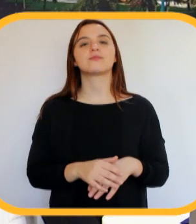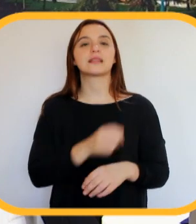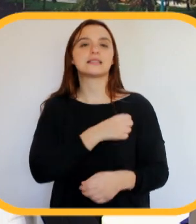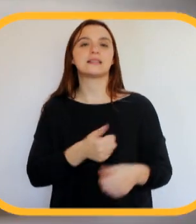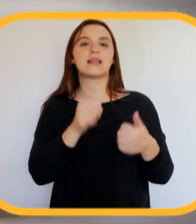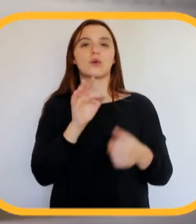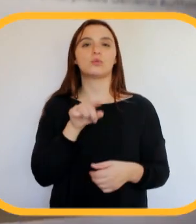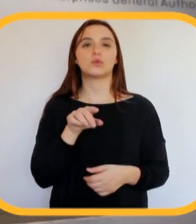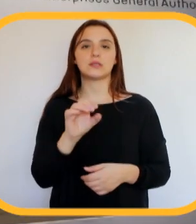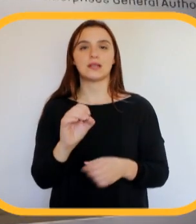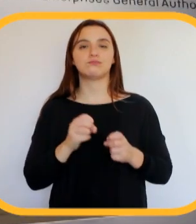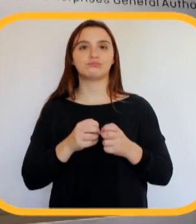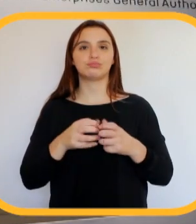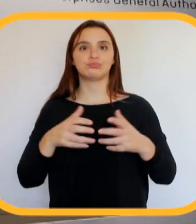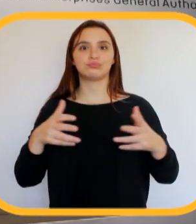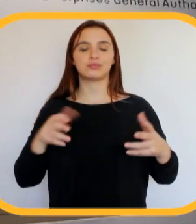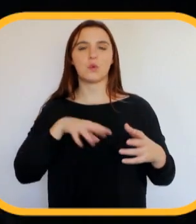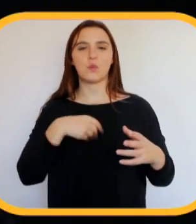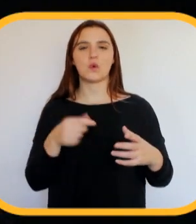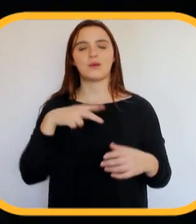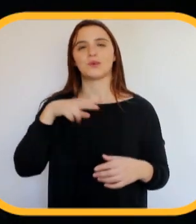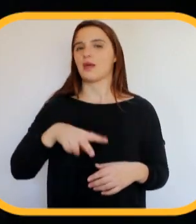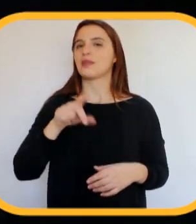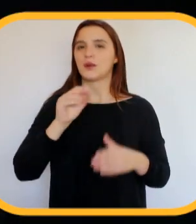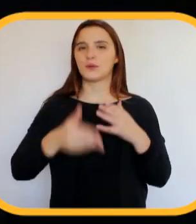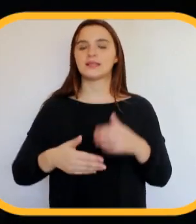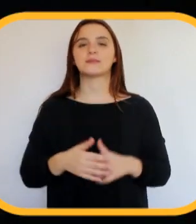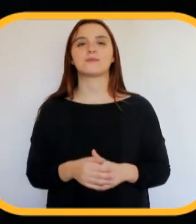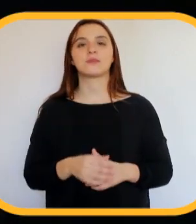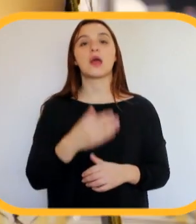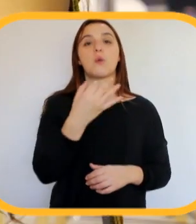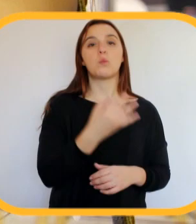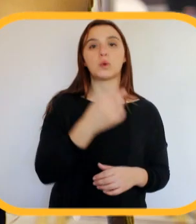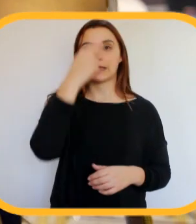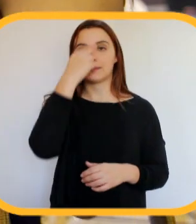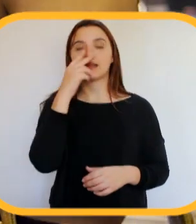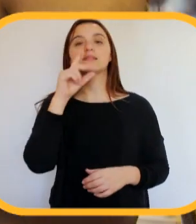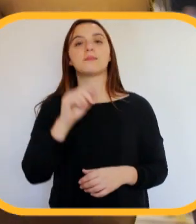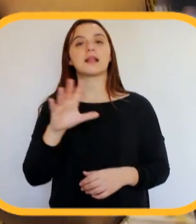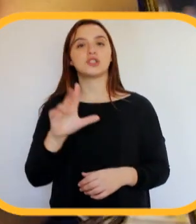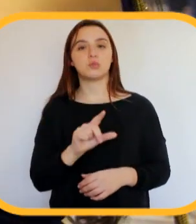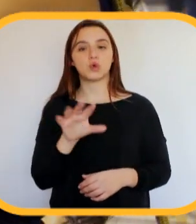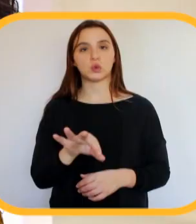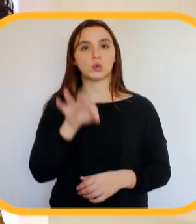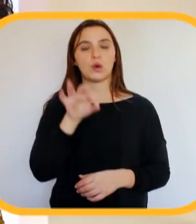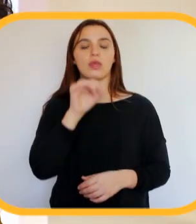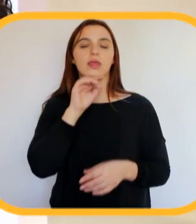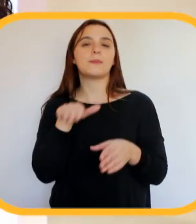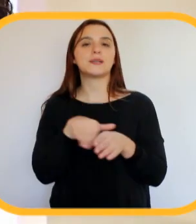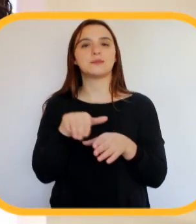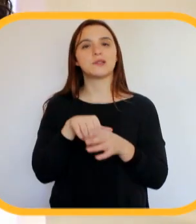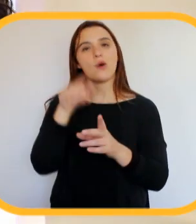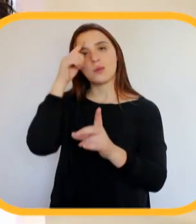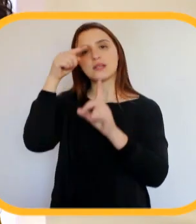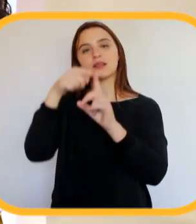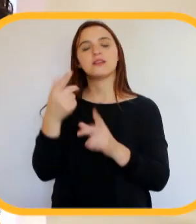cidades 4.0 multiplicam-se por todo o mundo e em Portugal não é exceção. Além de Porto e Guimarães, Lisboa foi uma das selecionadas